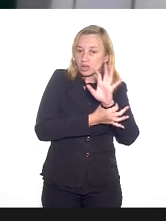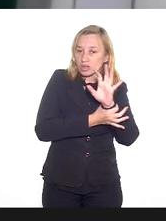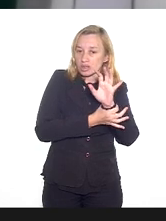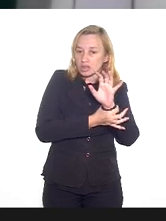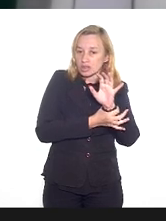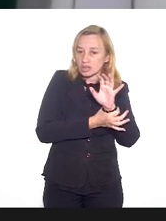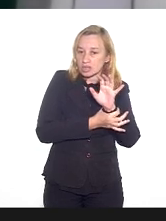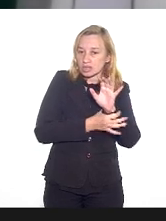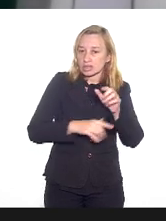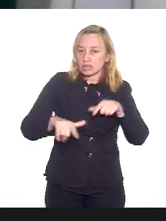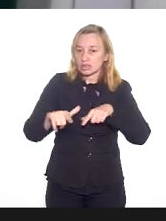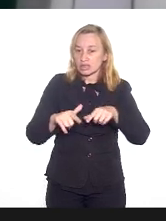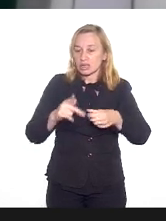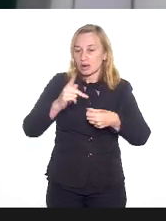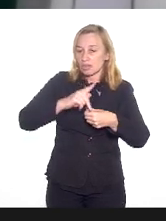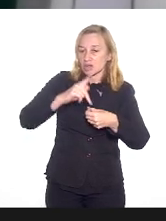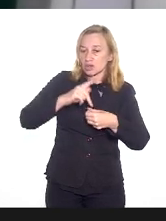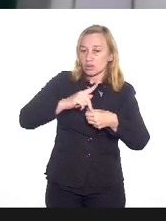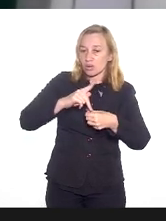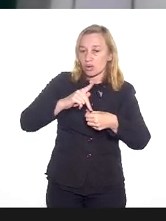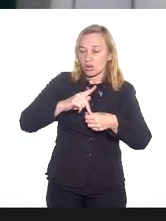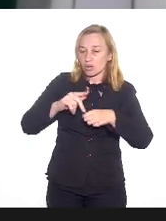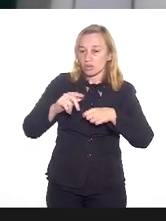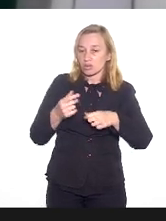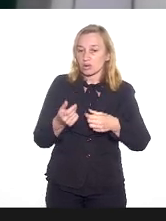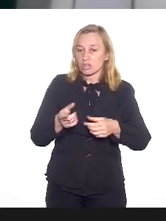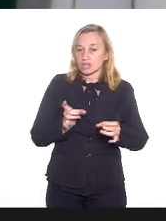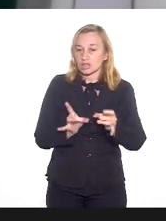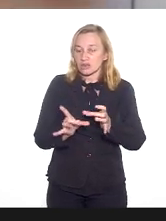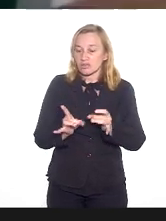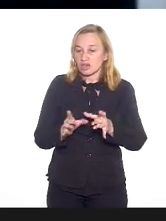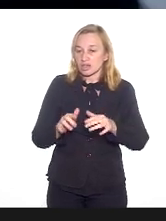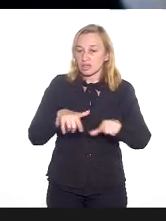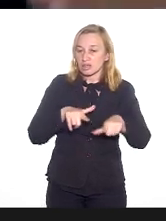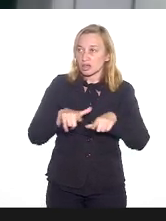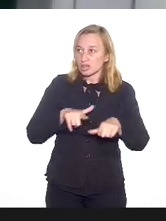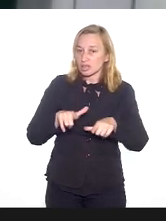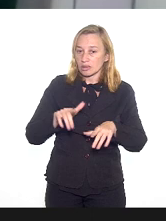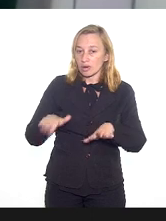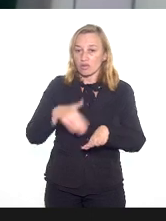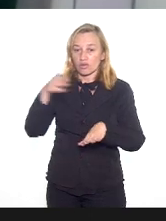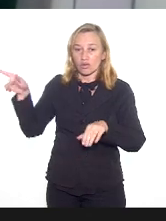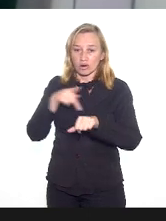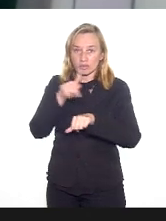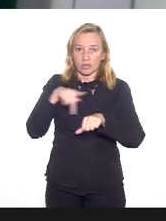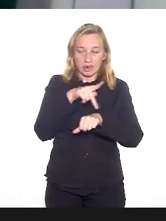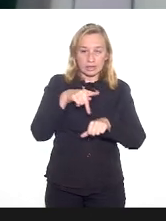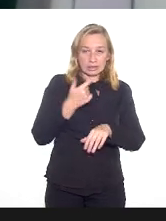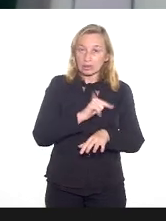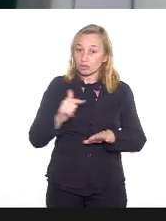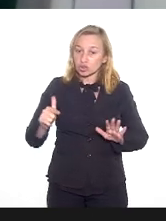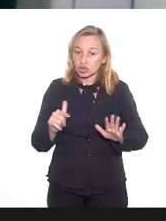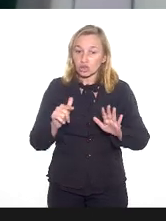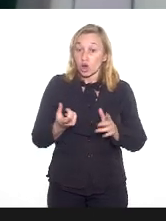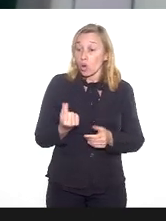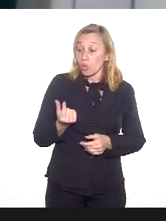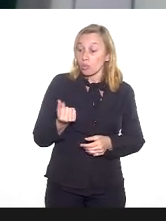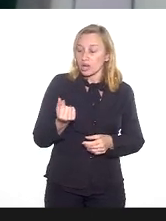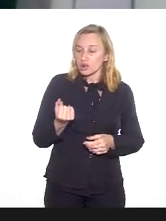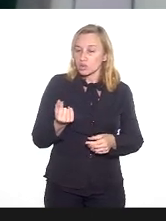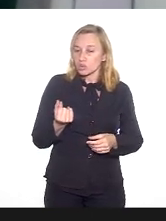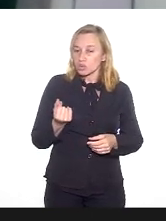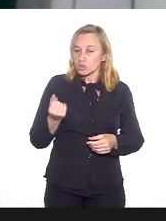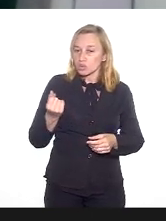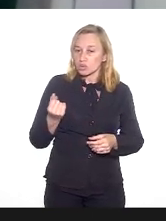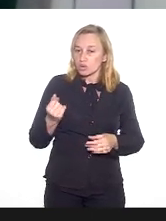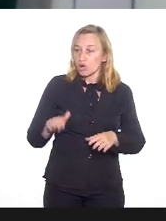mercado internacional do petróleo, o que também não tinha, né? Então, assim, quando tem aquela queda vertiginosa do preço internacional do petróleo